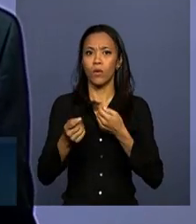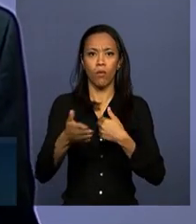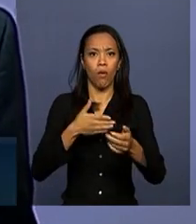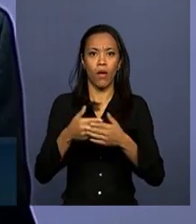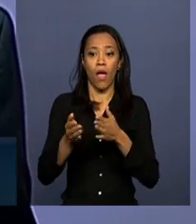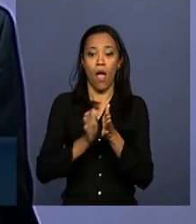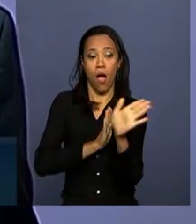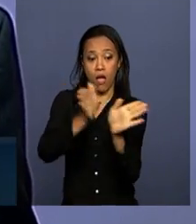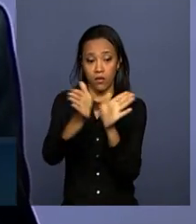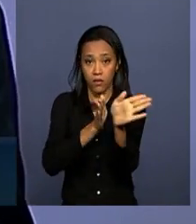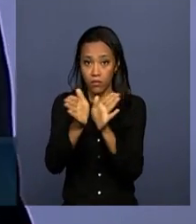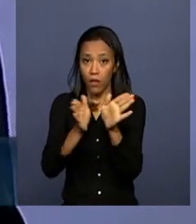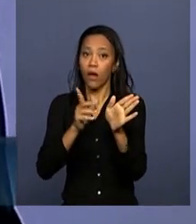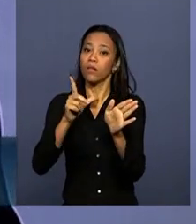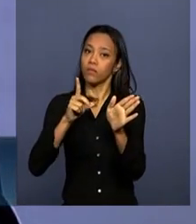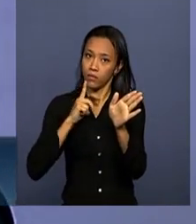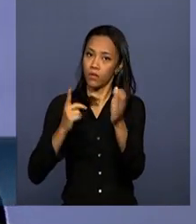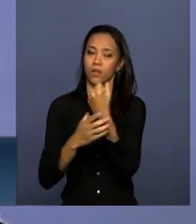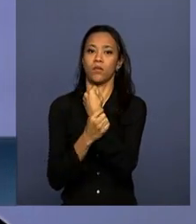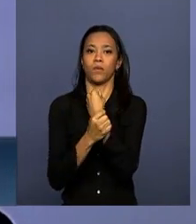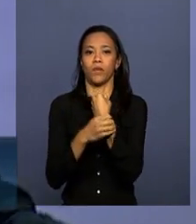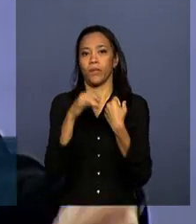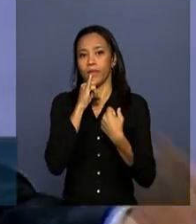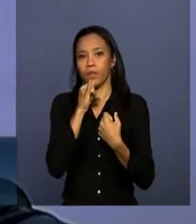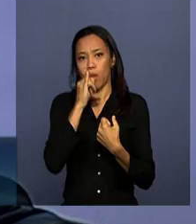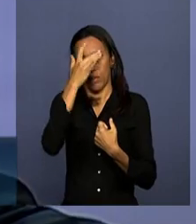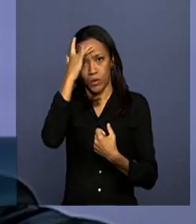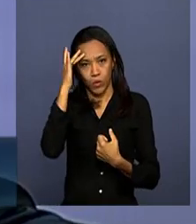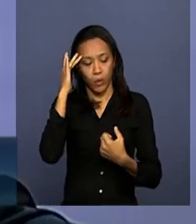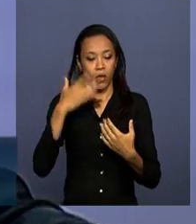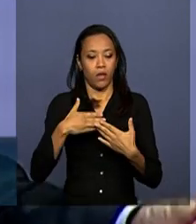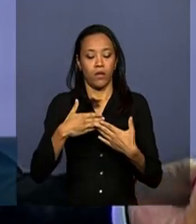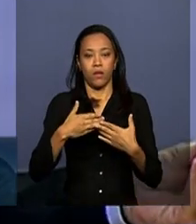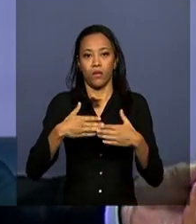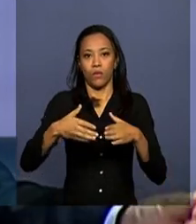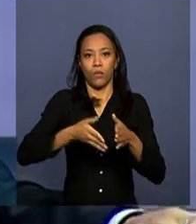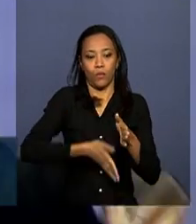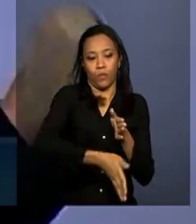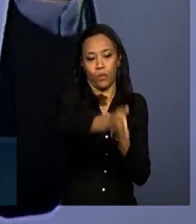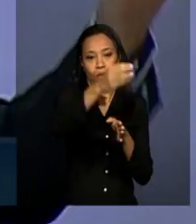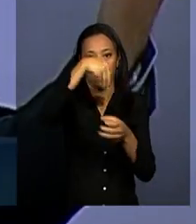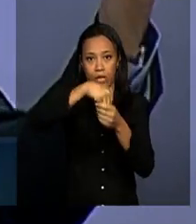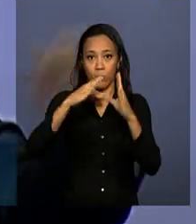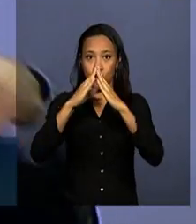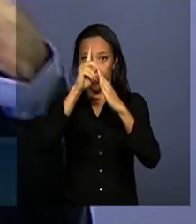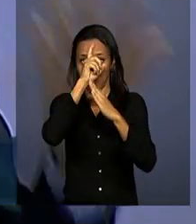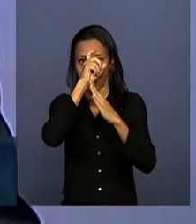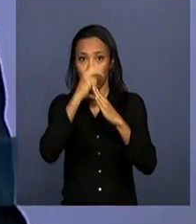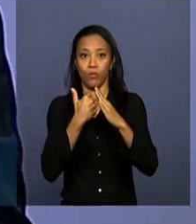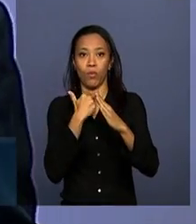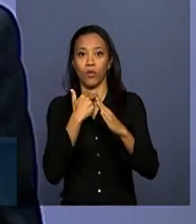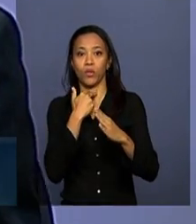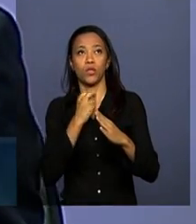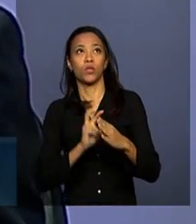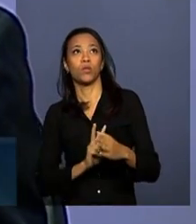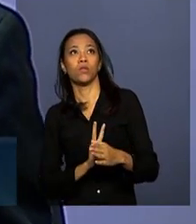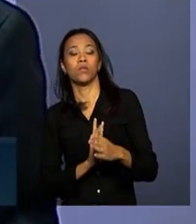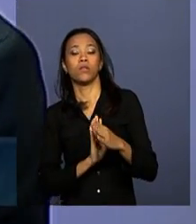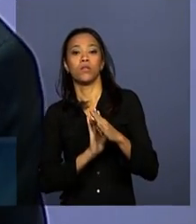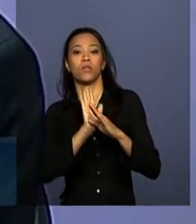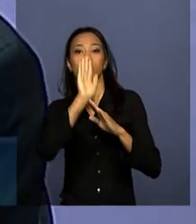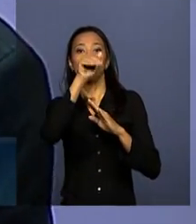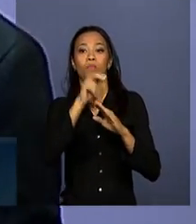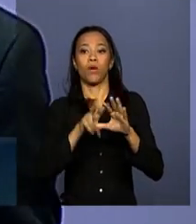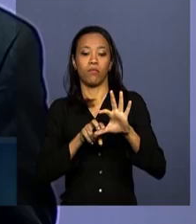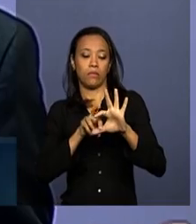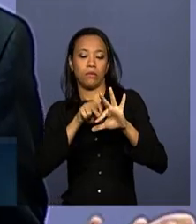seja garantida, certo? Então, não podemos ter alguém sendo atendida no meio de um corredor porque ela não tem acesso ao andar de cima, onde o serviço é prestado. Então,